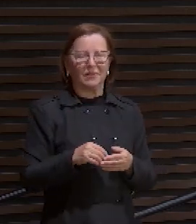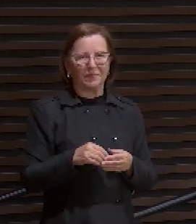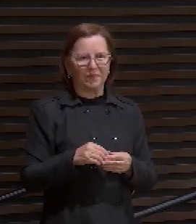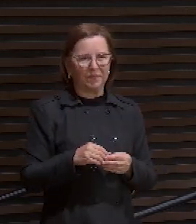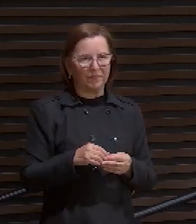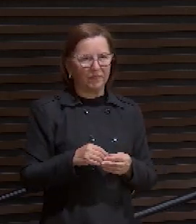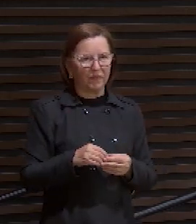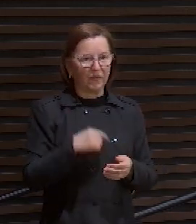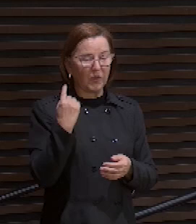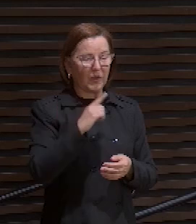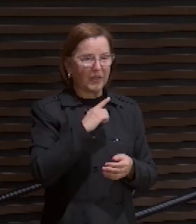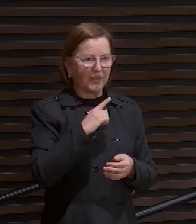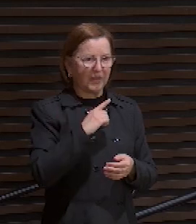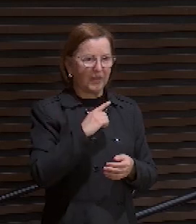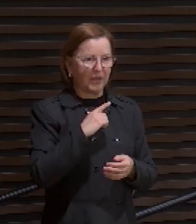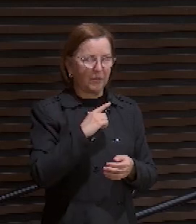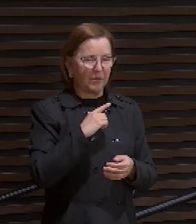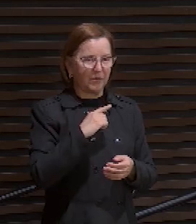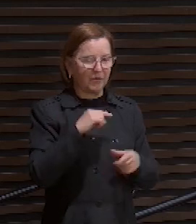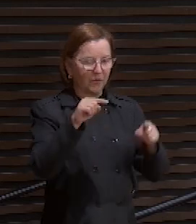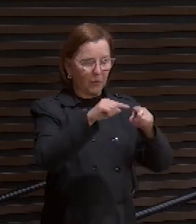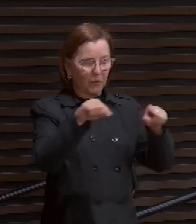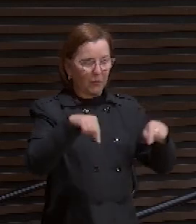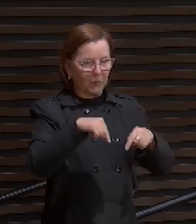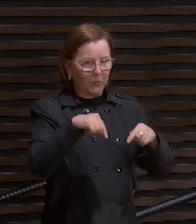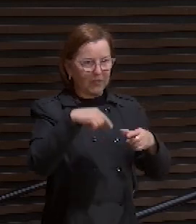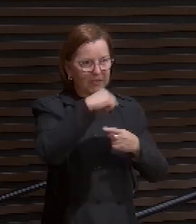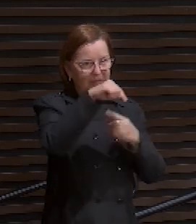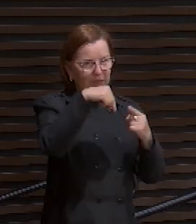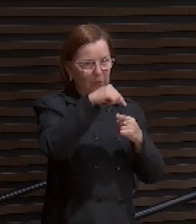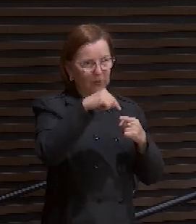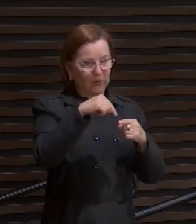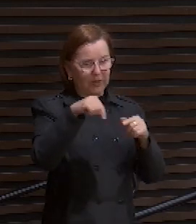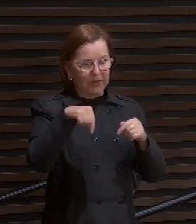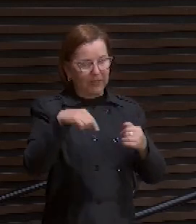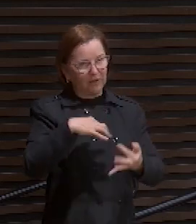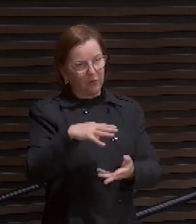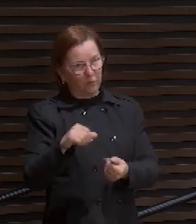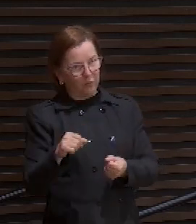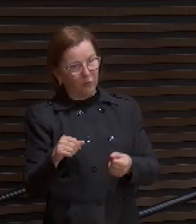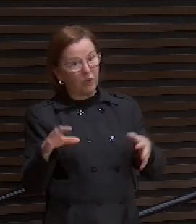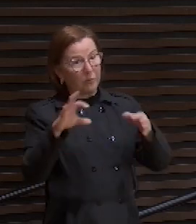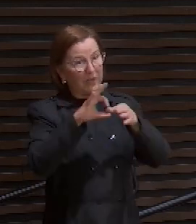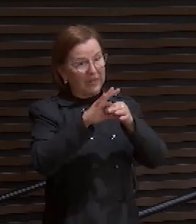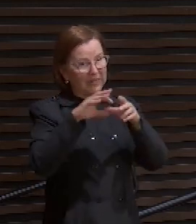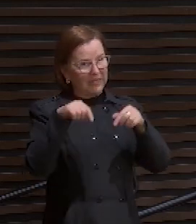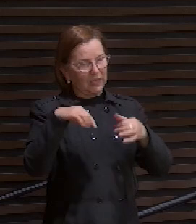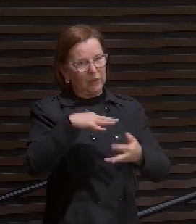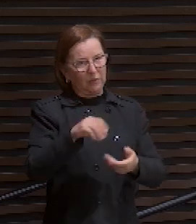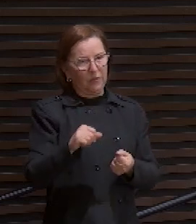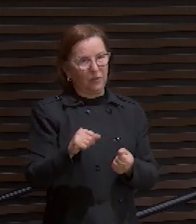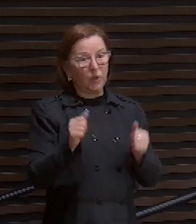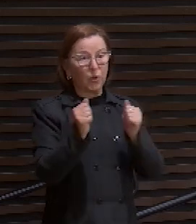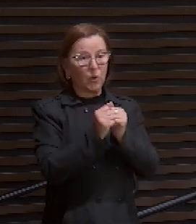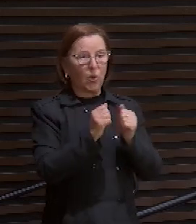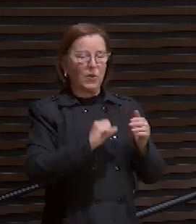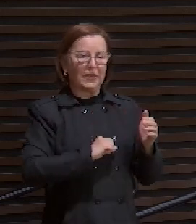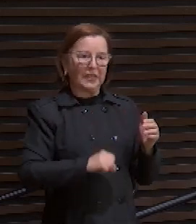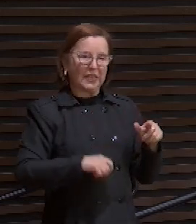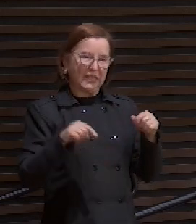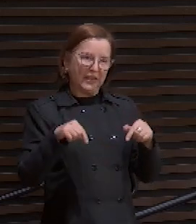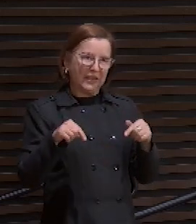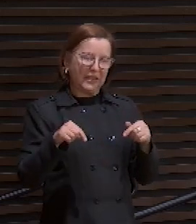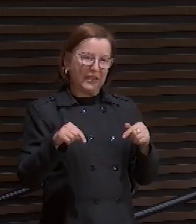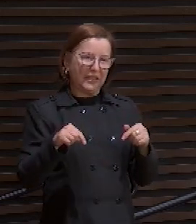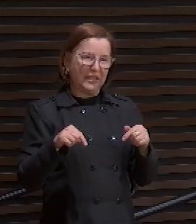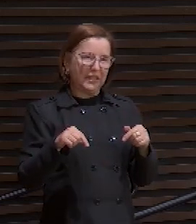temos um santuário terreno e uma aliança terrena, com sacerdotes terrenos,